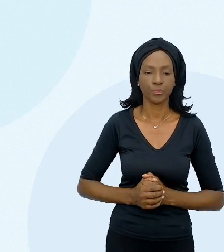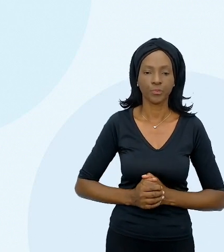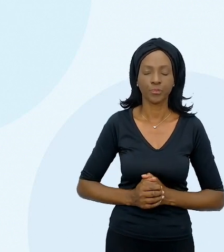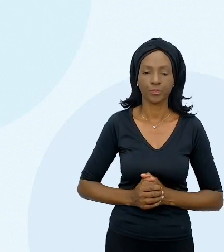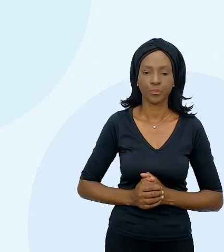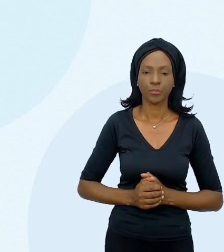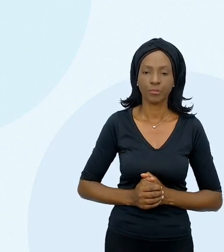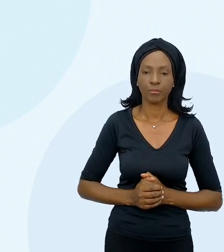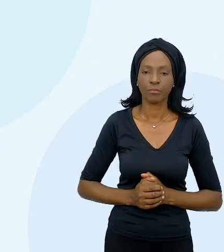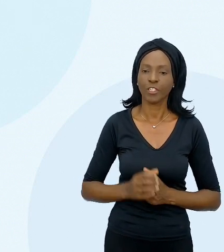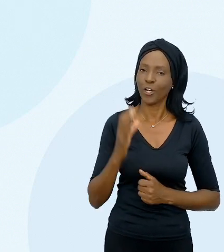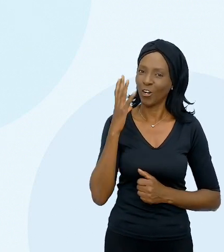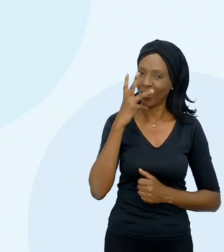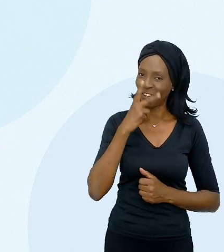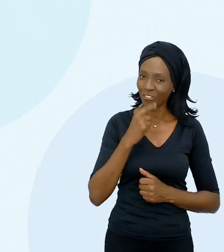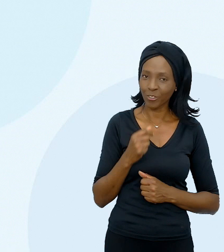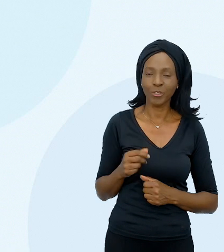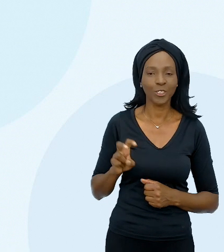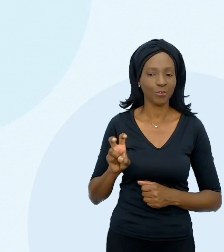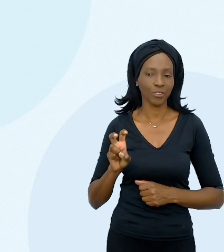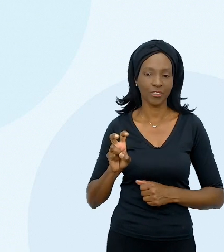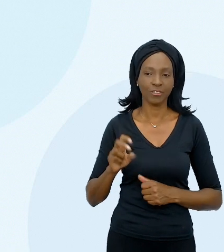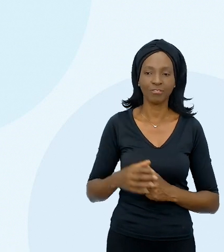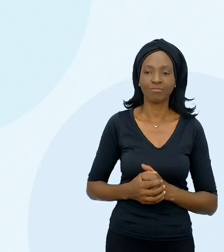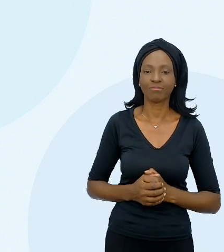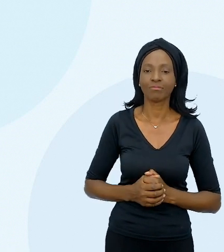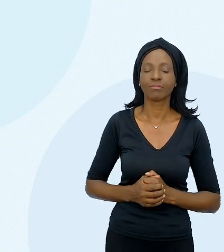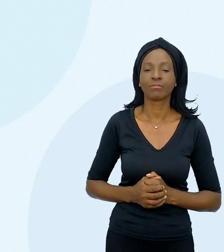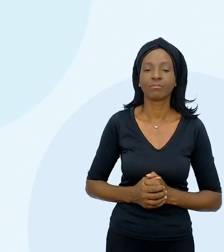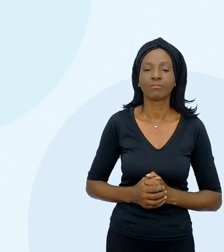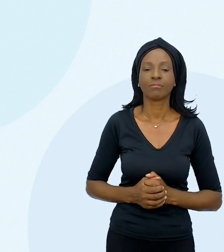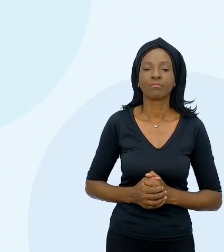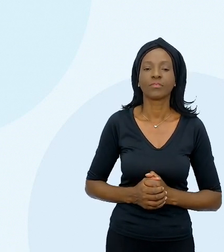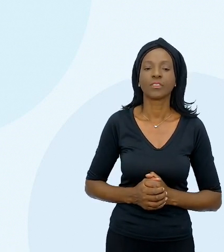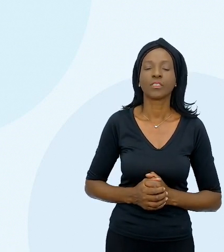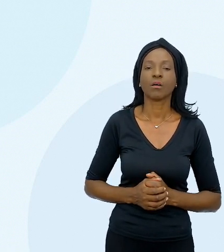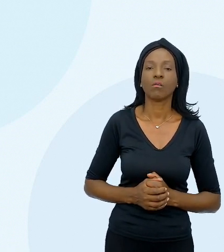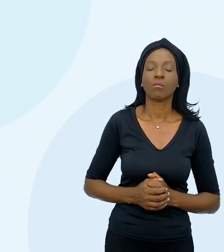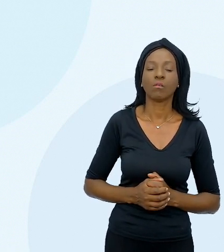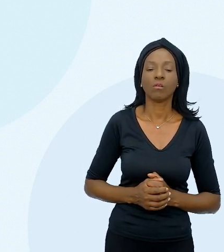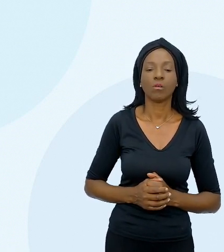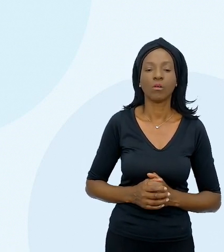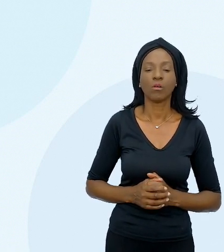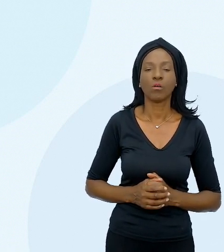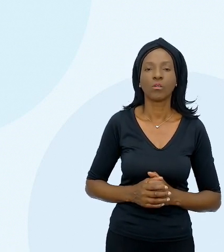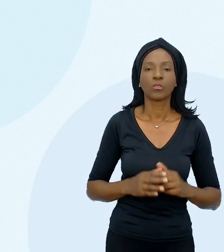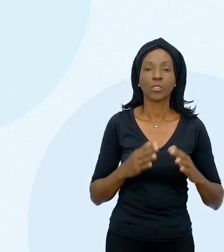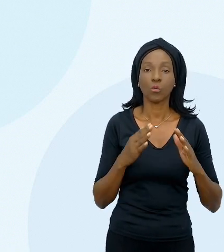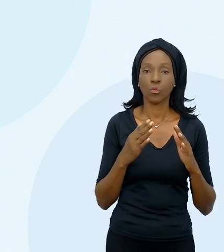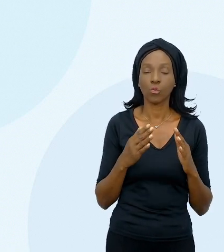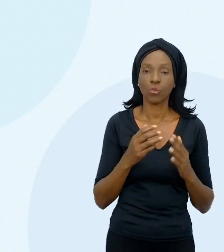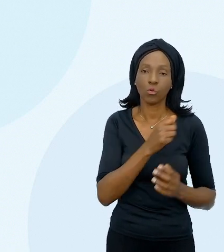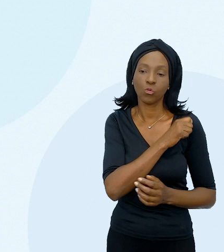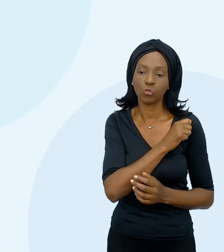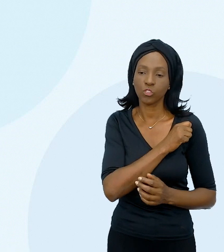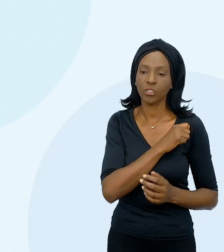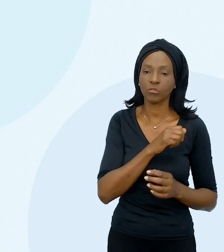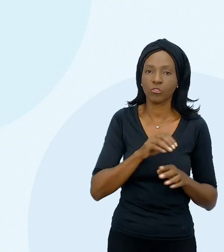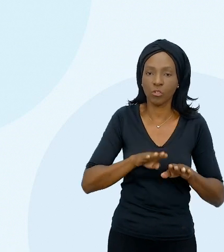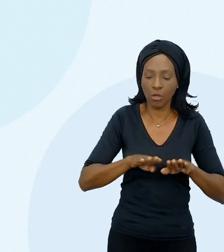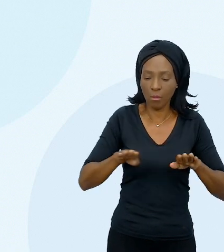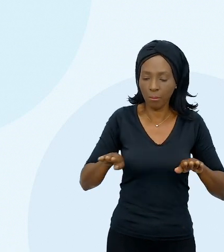Olha. Ficou bonito. Ficou. À medida que os estudantes passam em cada mesa, vão conectando